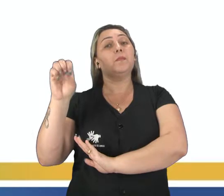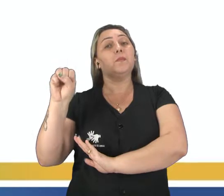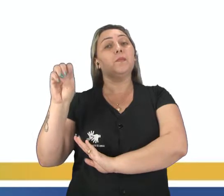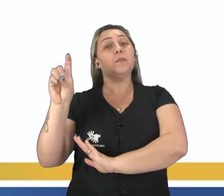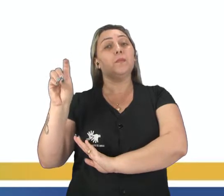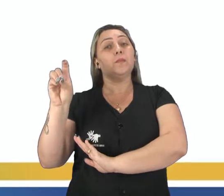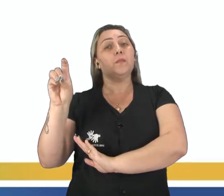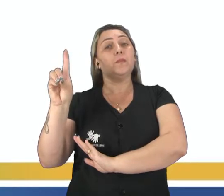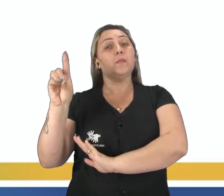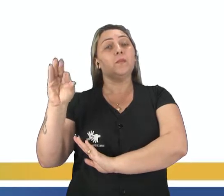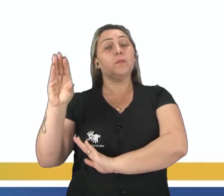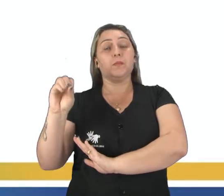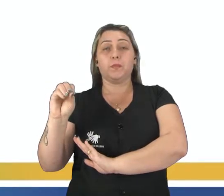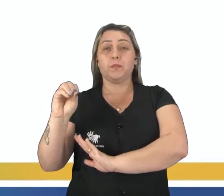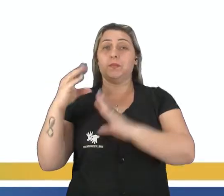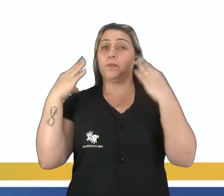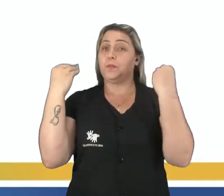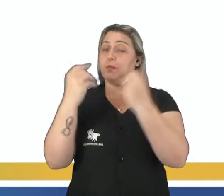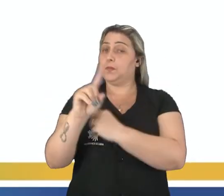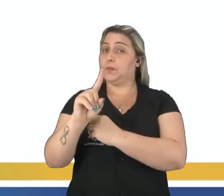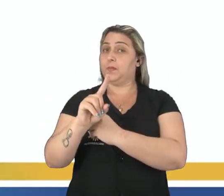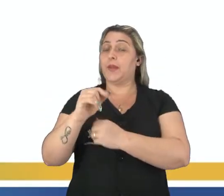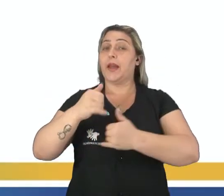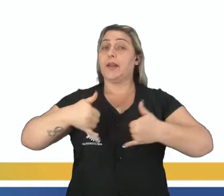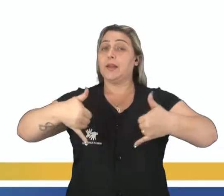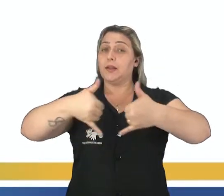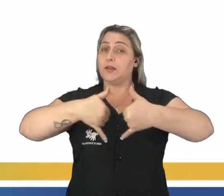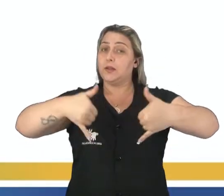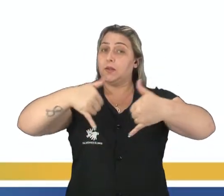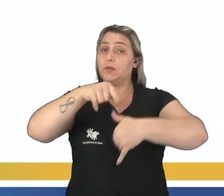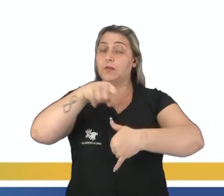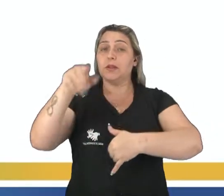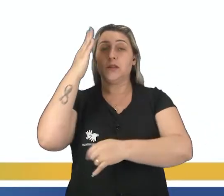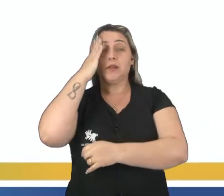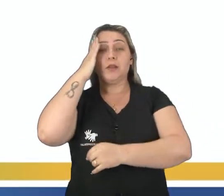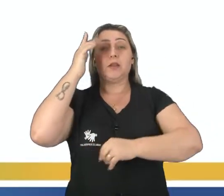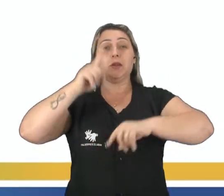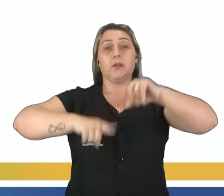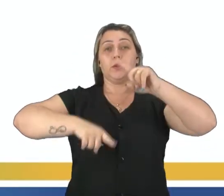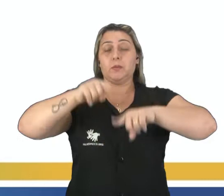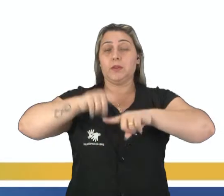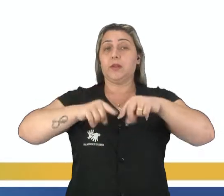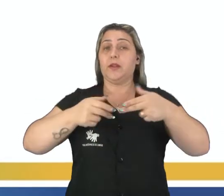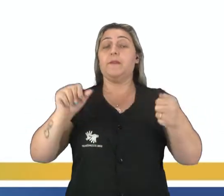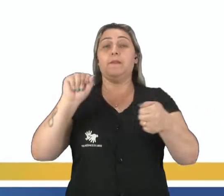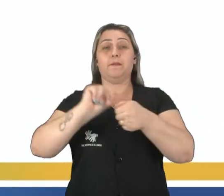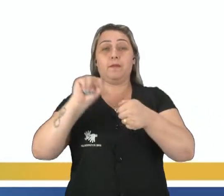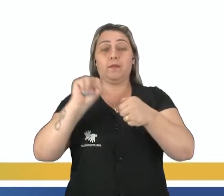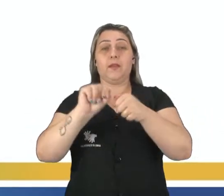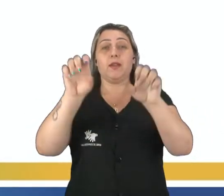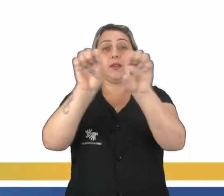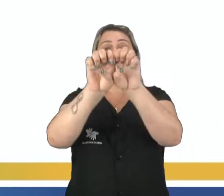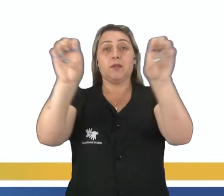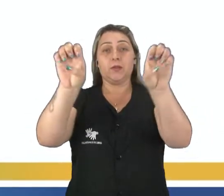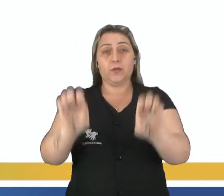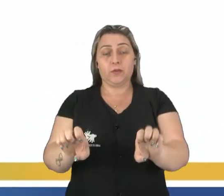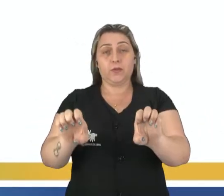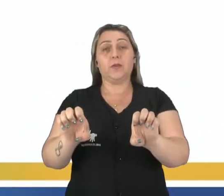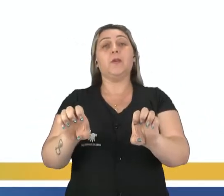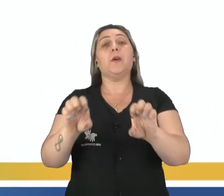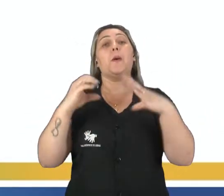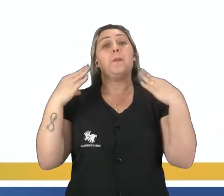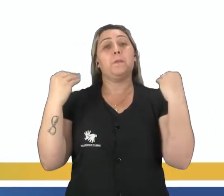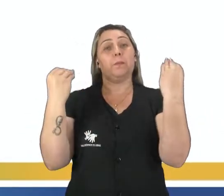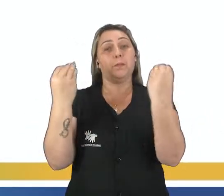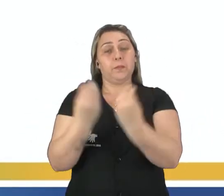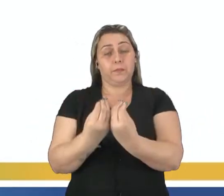molecular dele, a parte mais química da coisa, e sim para que você entenda que todos os materiais eles são formados dessas estruturas moleculares e você